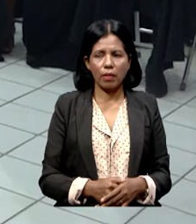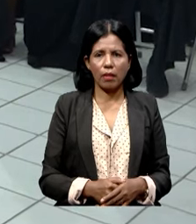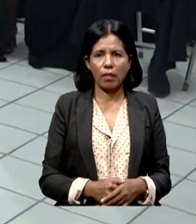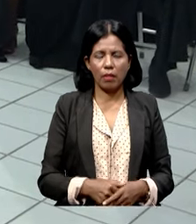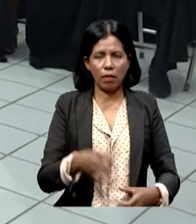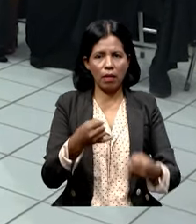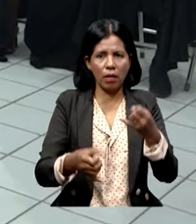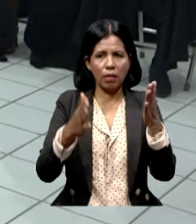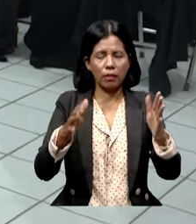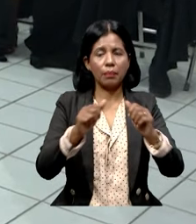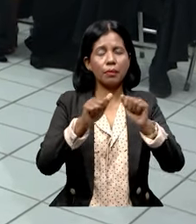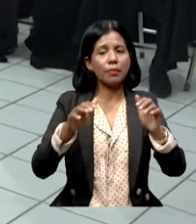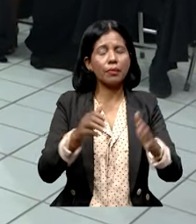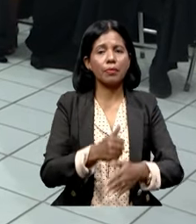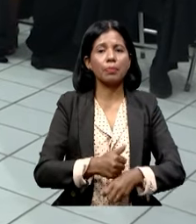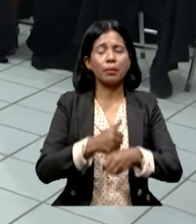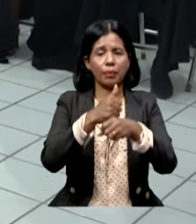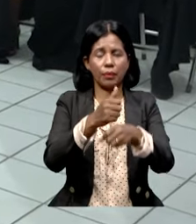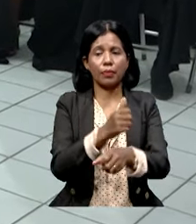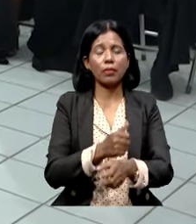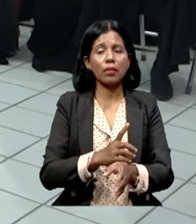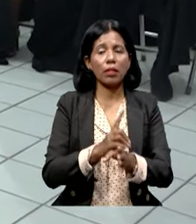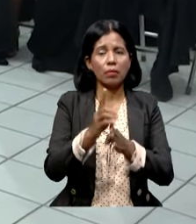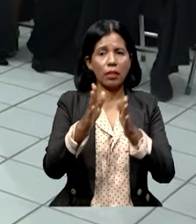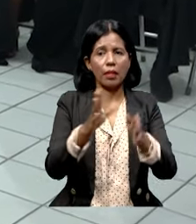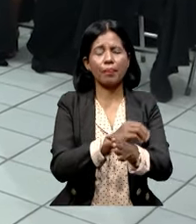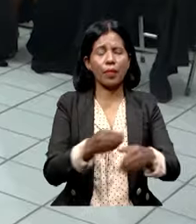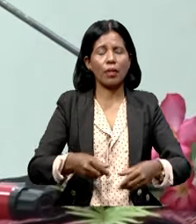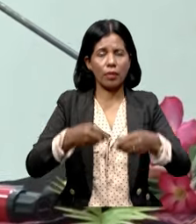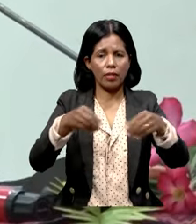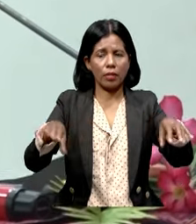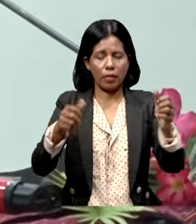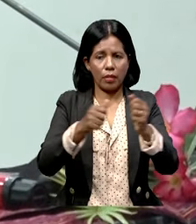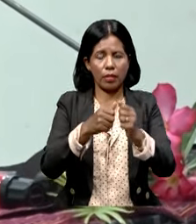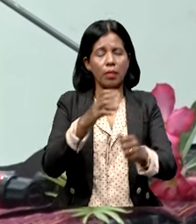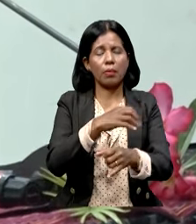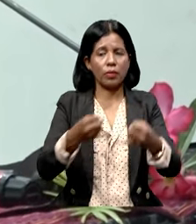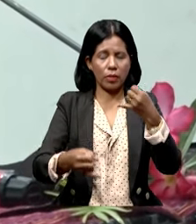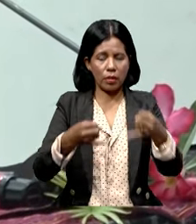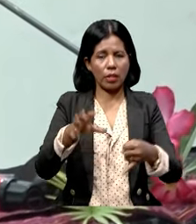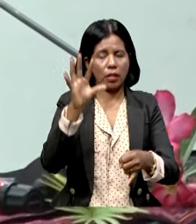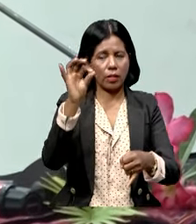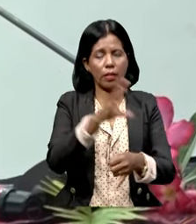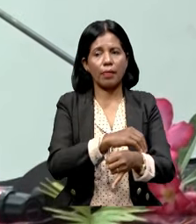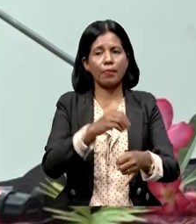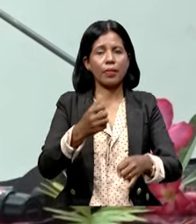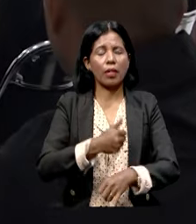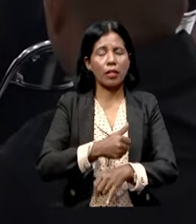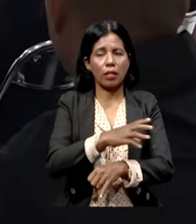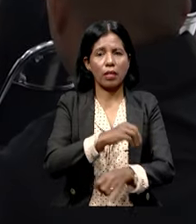Juiz administrador do Tribunal Judicial Primeira Instância dele, segundo a NEF, foi possível oficial de justiça na INSIA, no adjunto escrivão, na